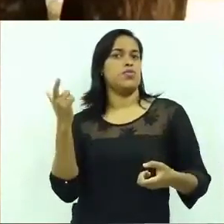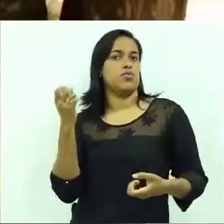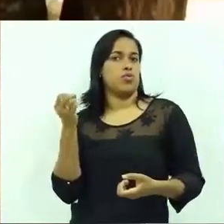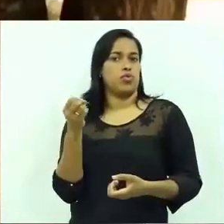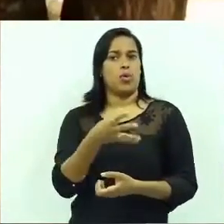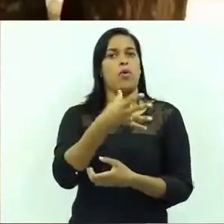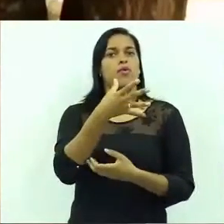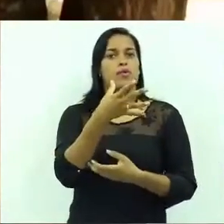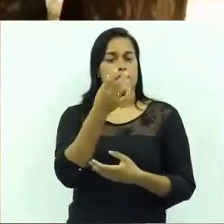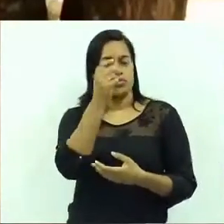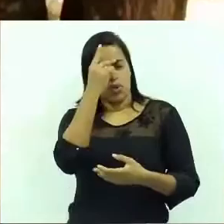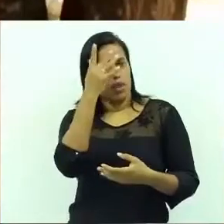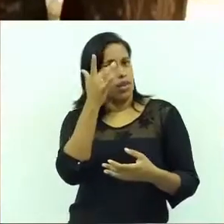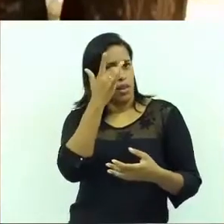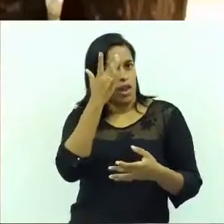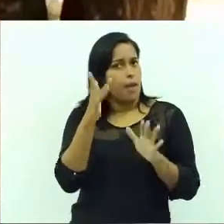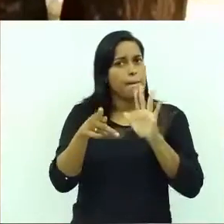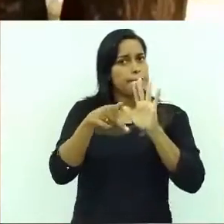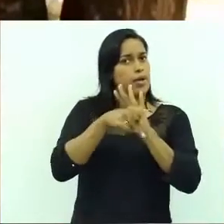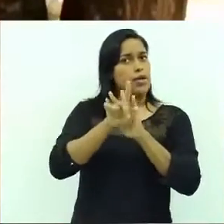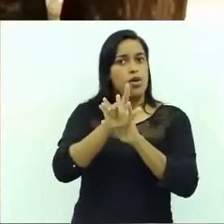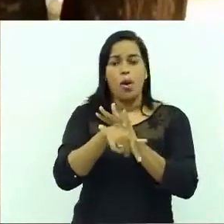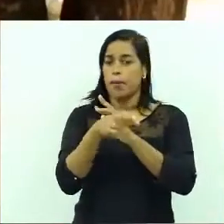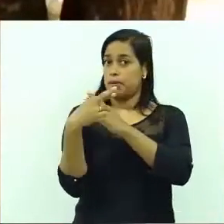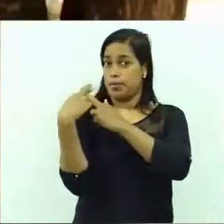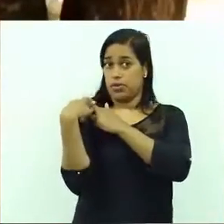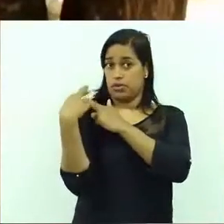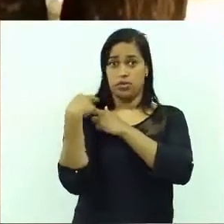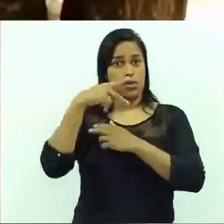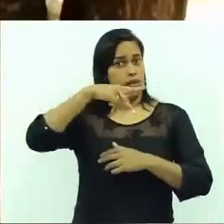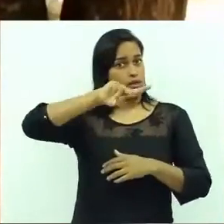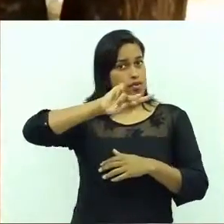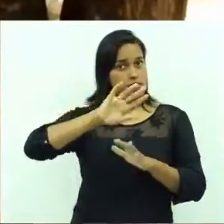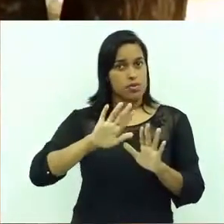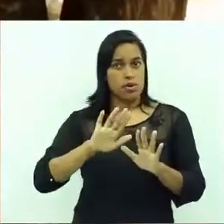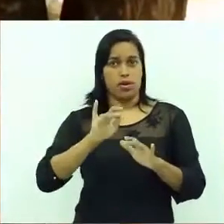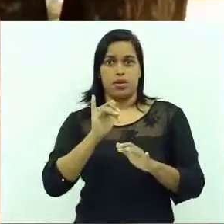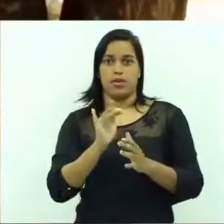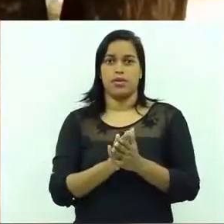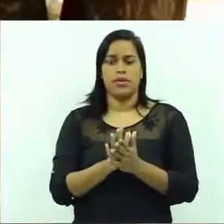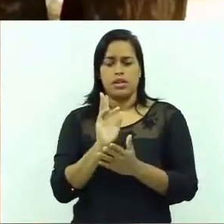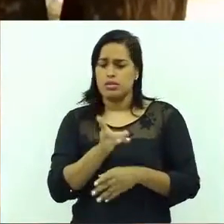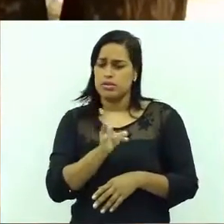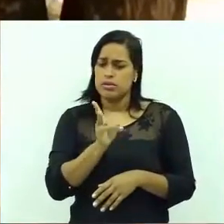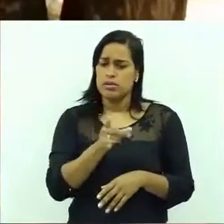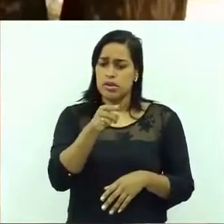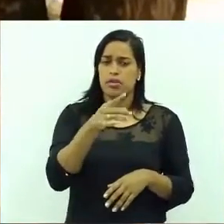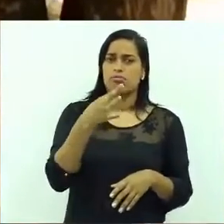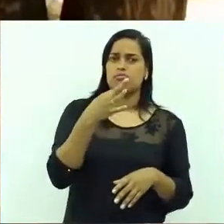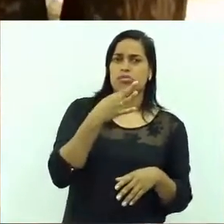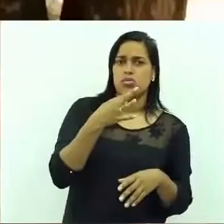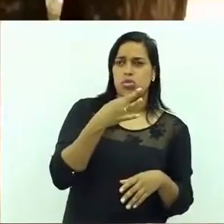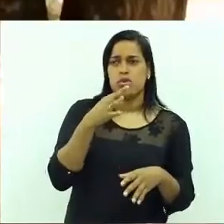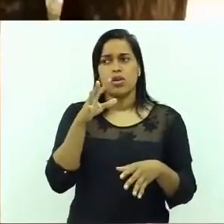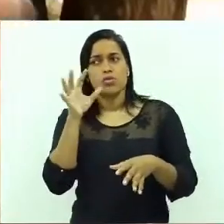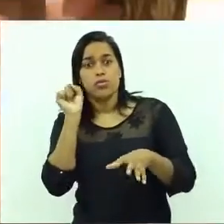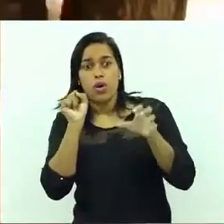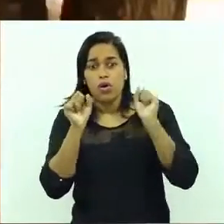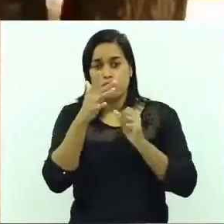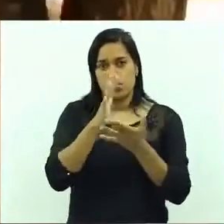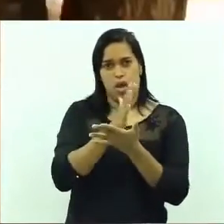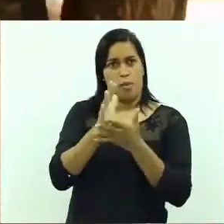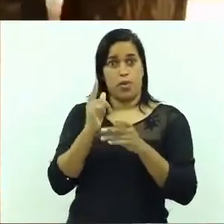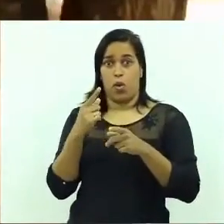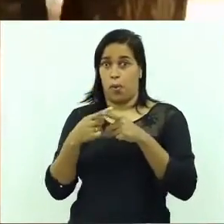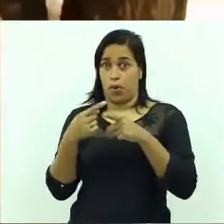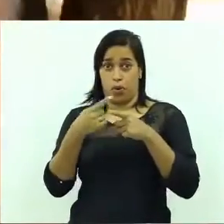empreendedor. A sua ideia para realizar a responsabilidade é sua. Eu escuto muito em muitos lugares, o pessoal dizendo, mas o governo